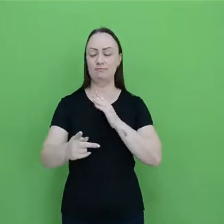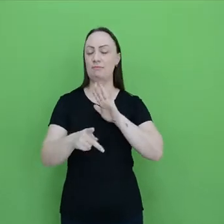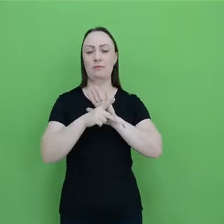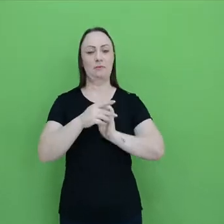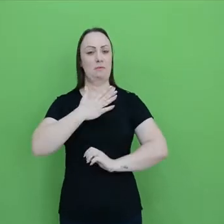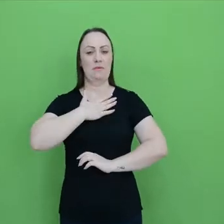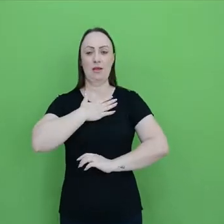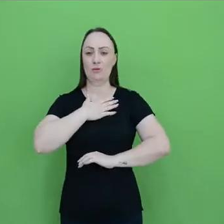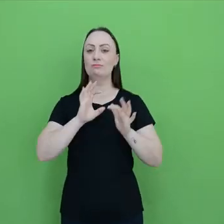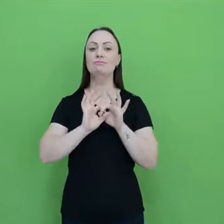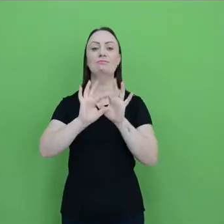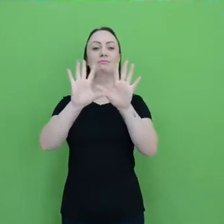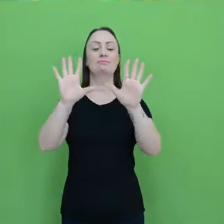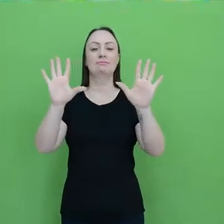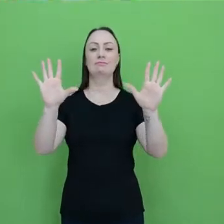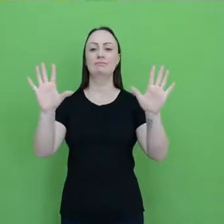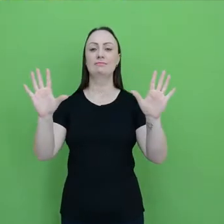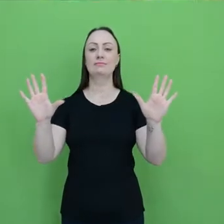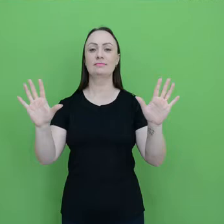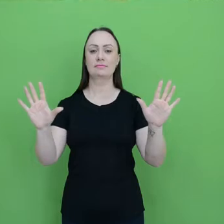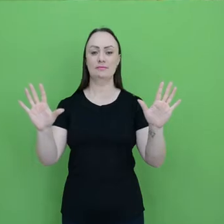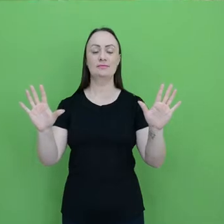despertence, liberta.